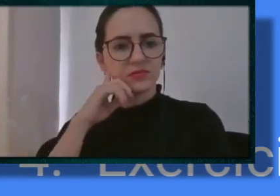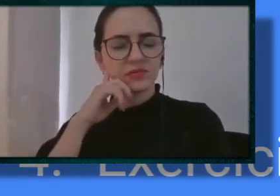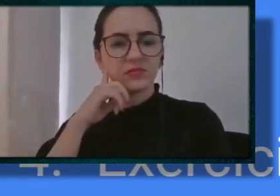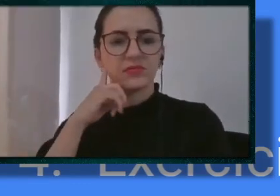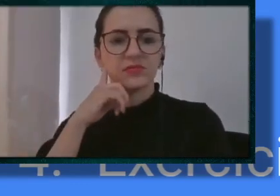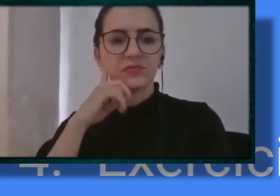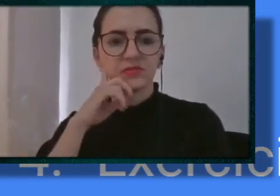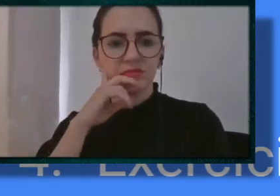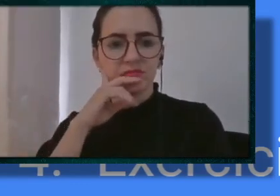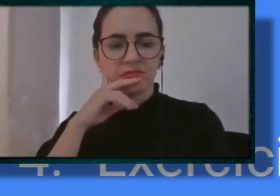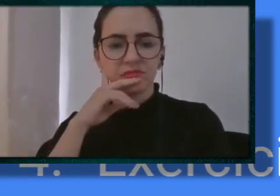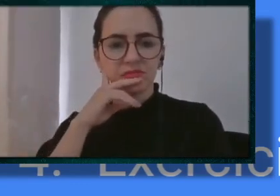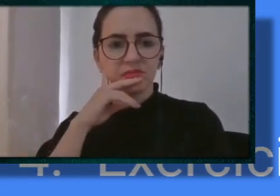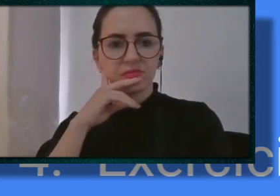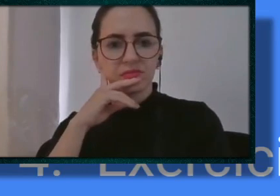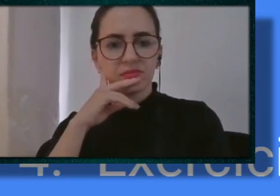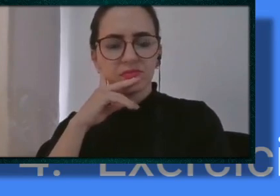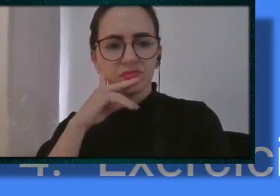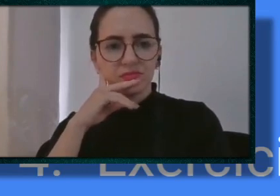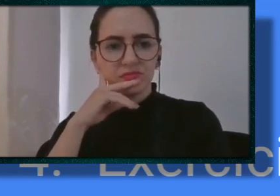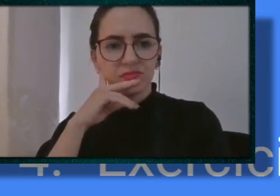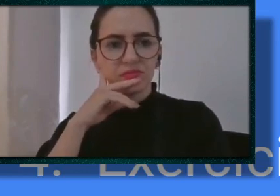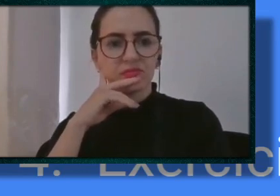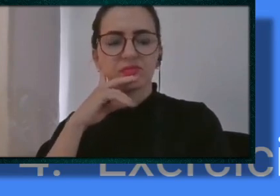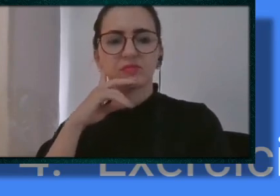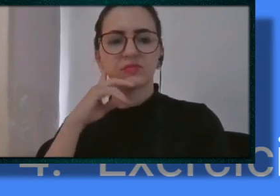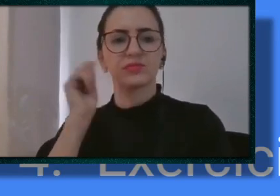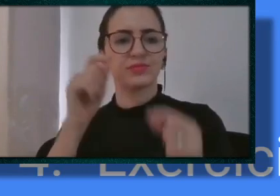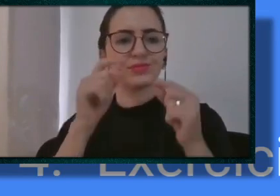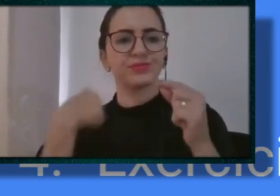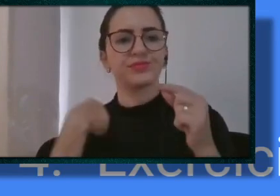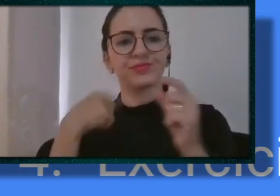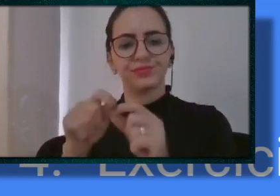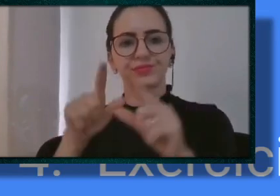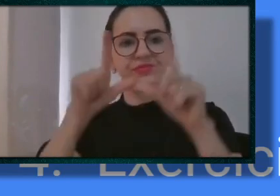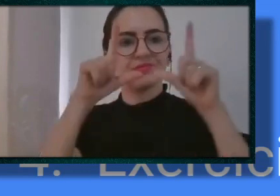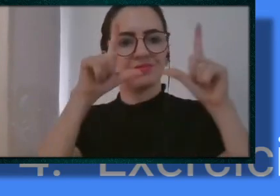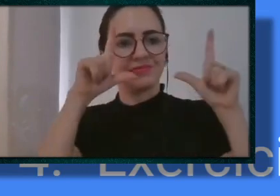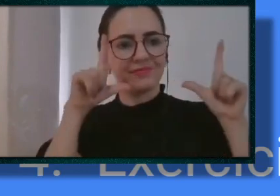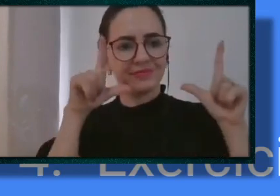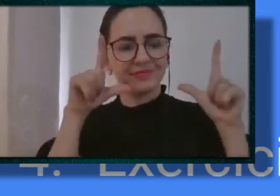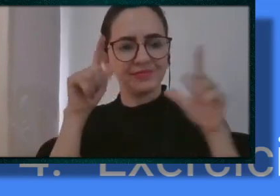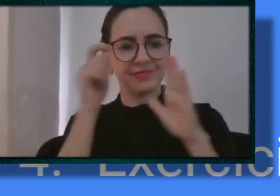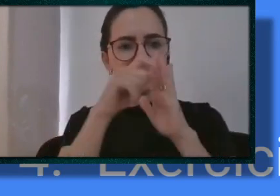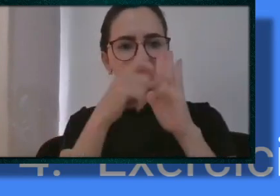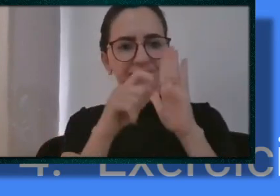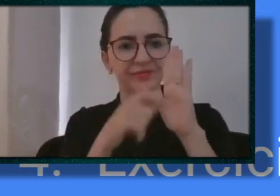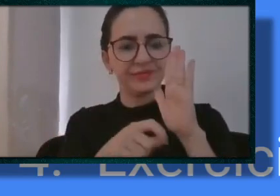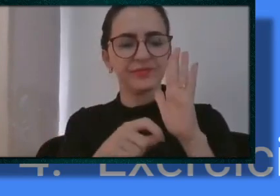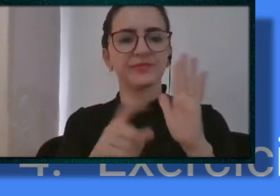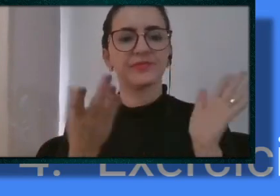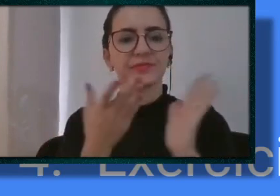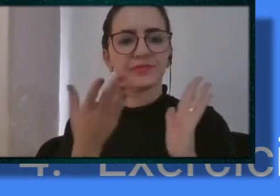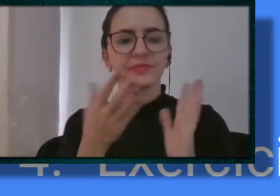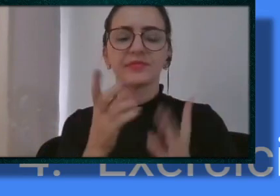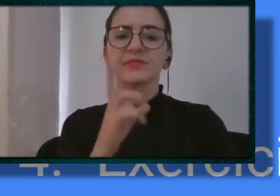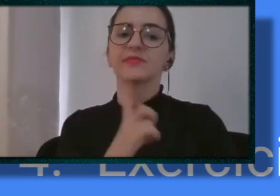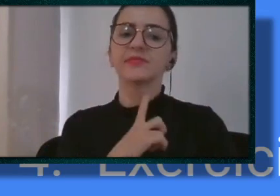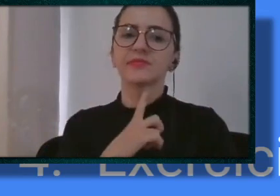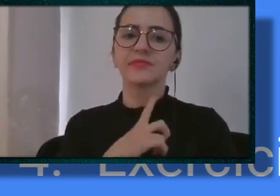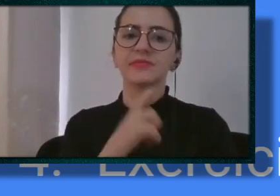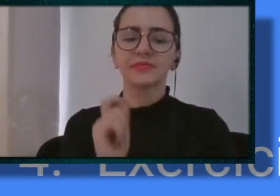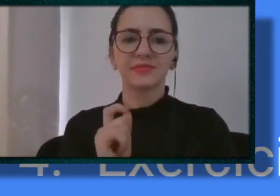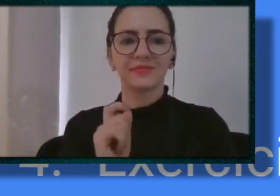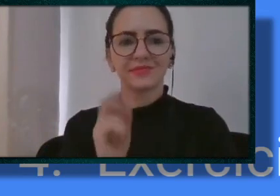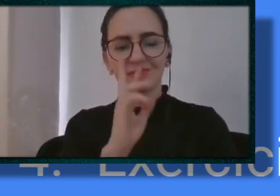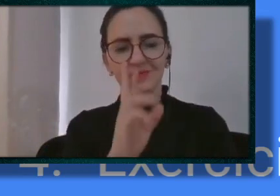bom? Então deixa eu abrir o Journal aqui e eu vou colocar... Eu esqueci que tinha exercício pra gente resolver sempre, né? E